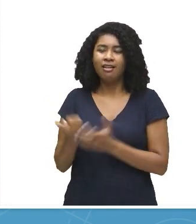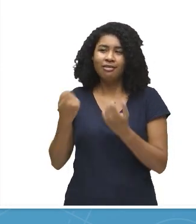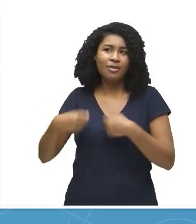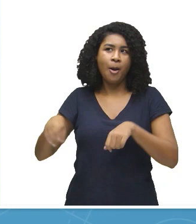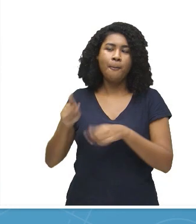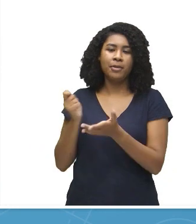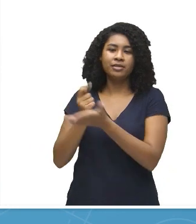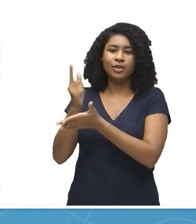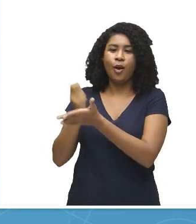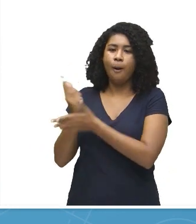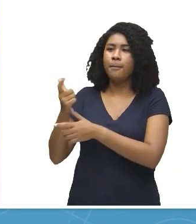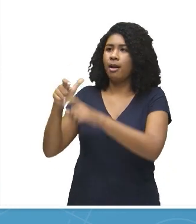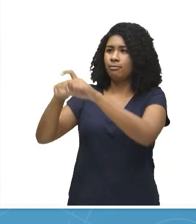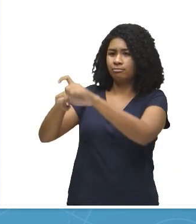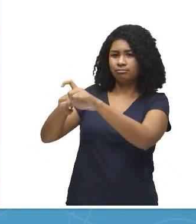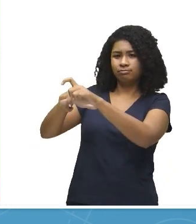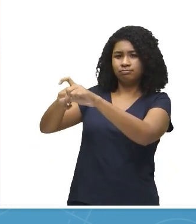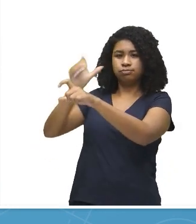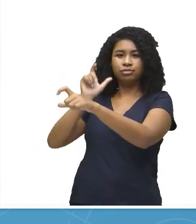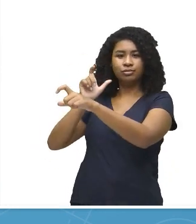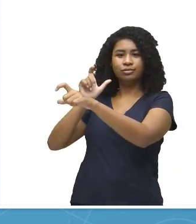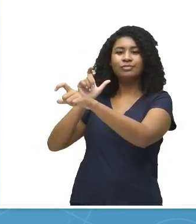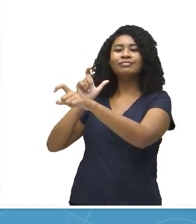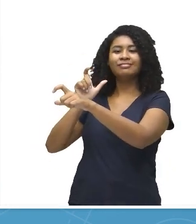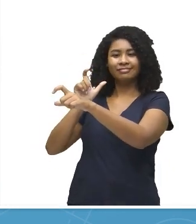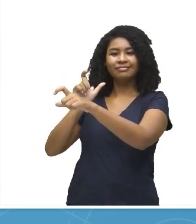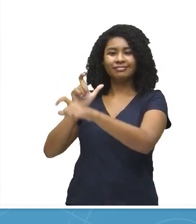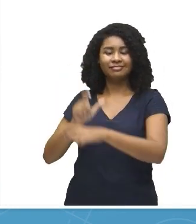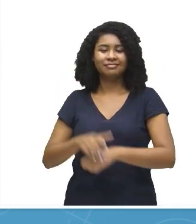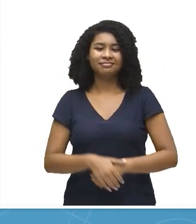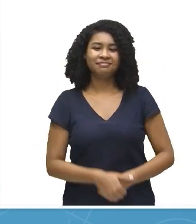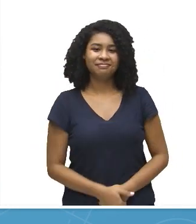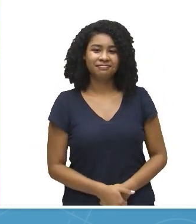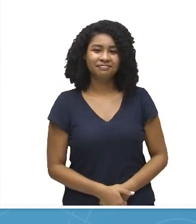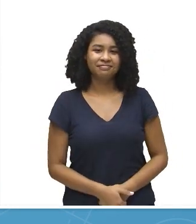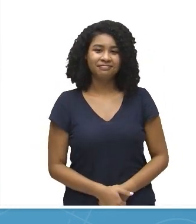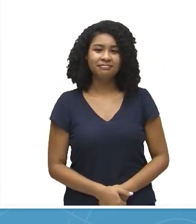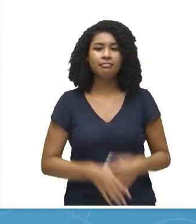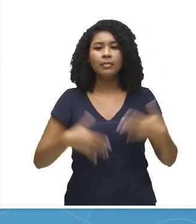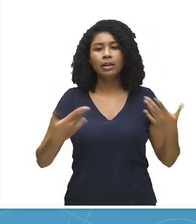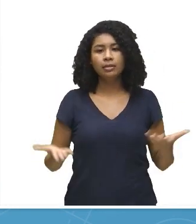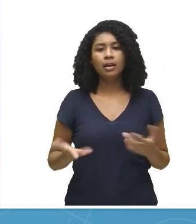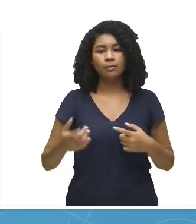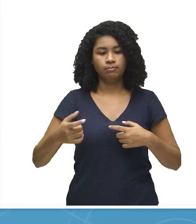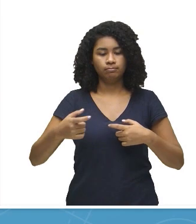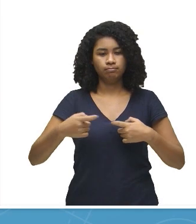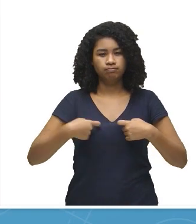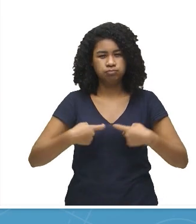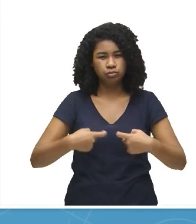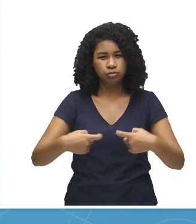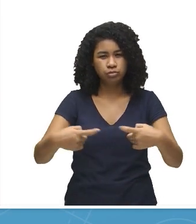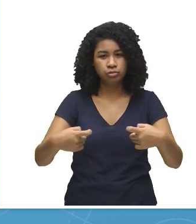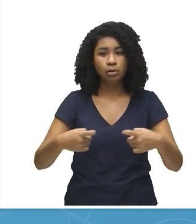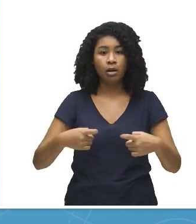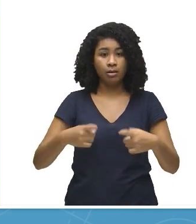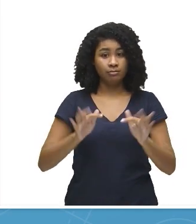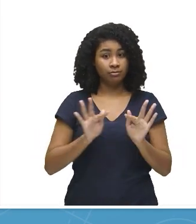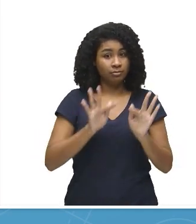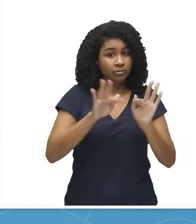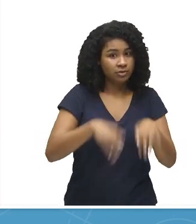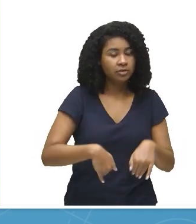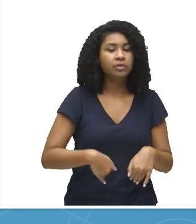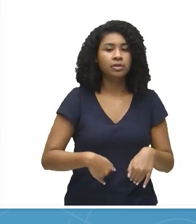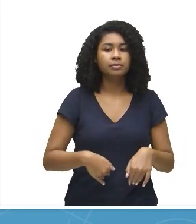importar e produzir aqui no território brasileiro. Então, após a Segunda Guerra Mundial, ele passou também, olha, a receber